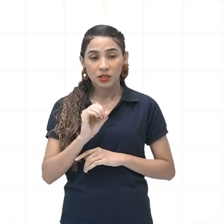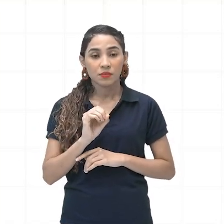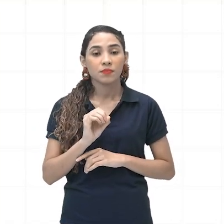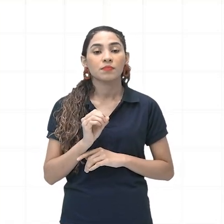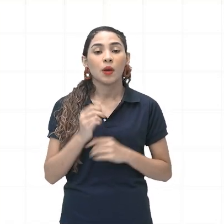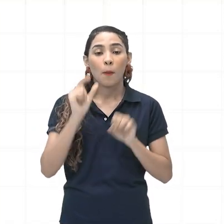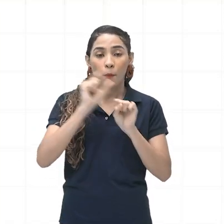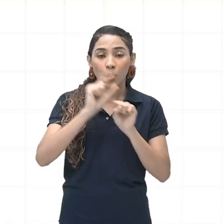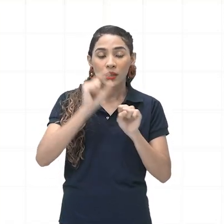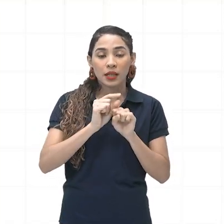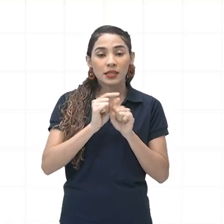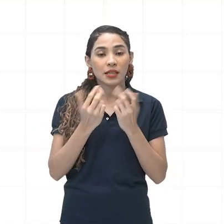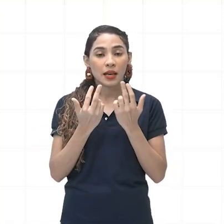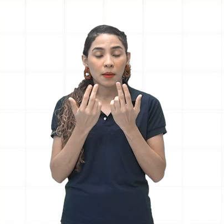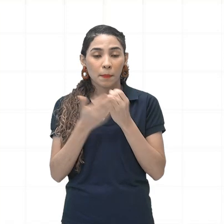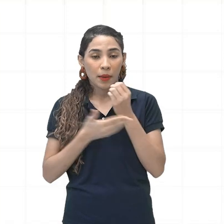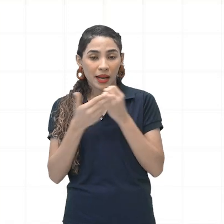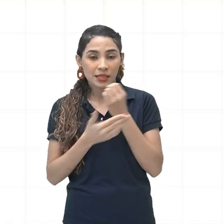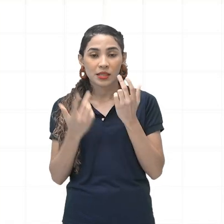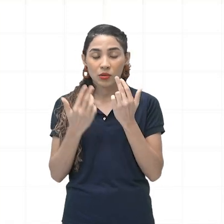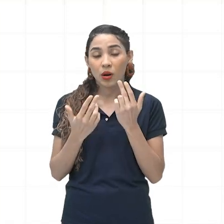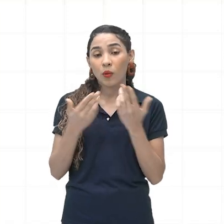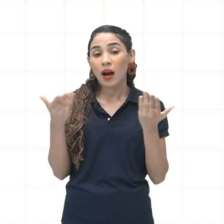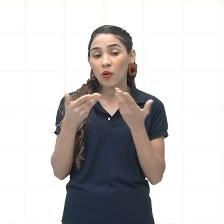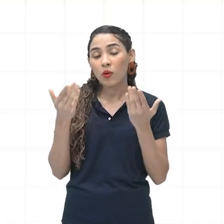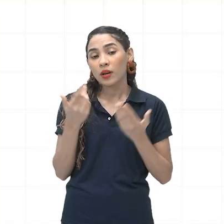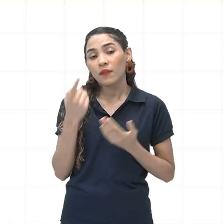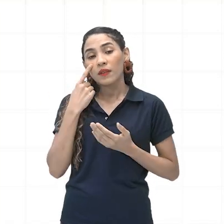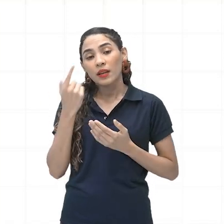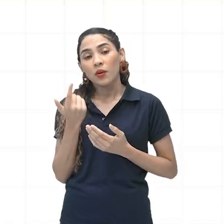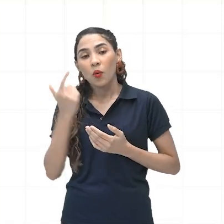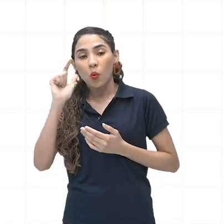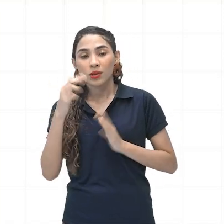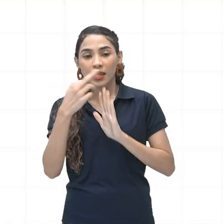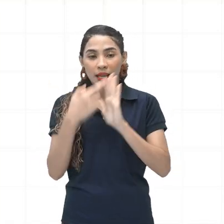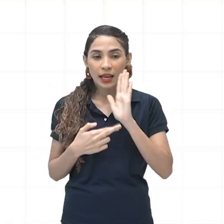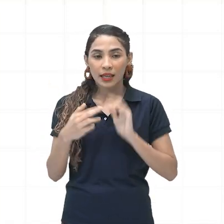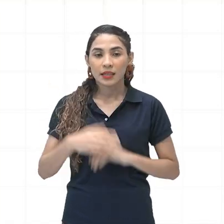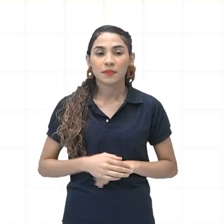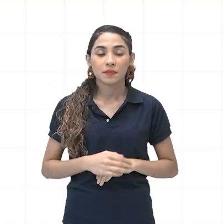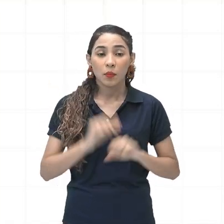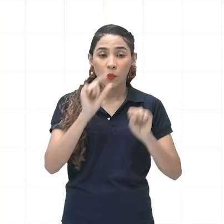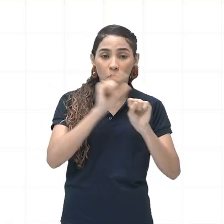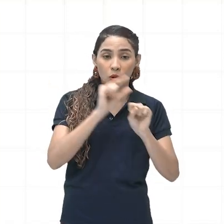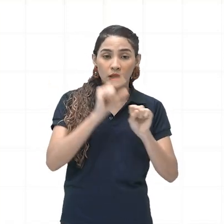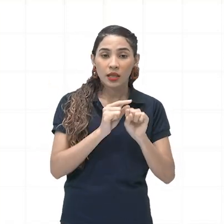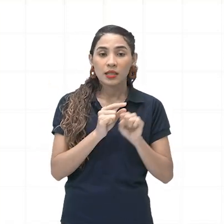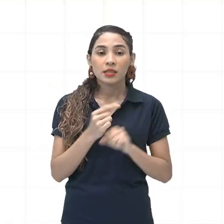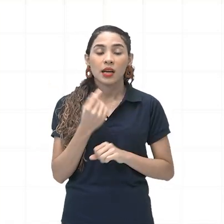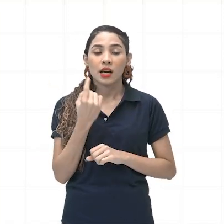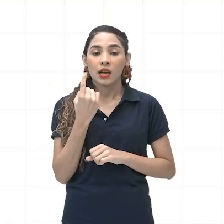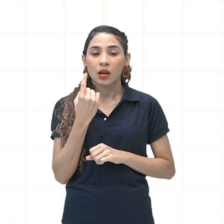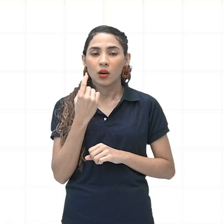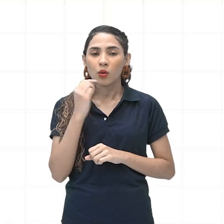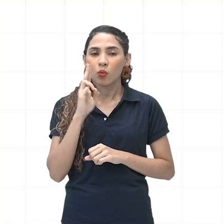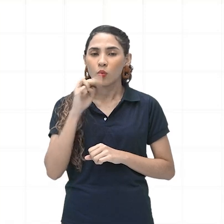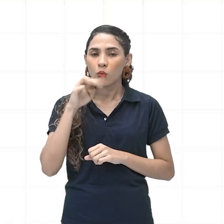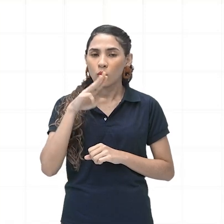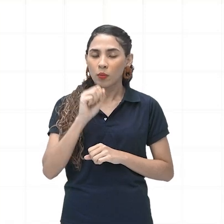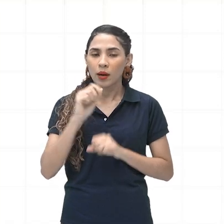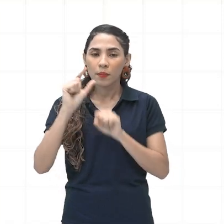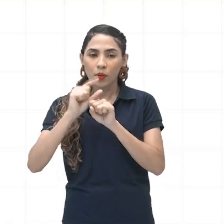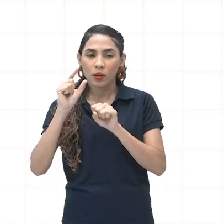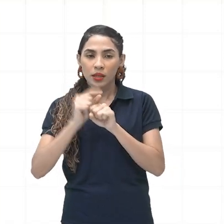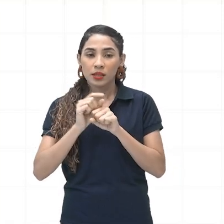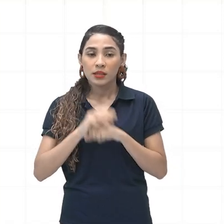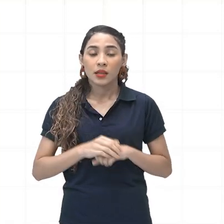base, nós vamos para a próxima propriedade, potência de uma potência. Mantemos a